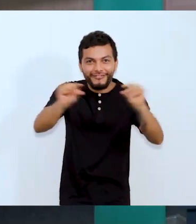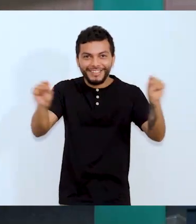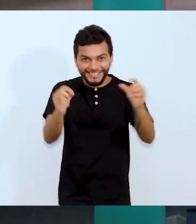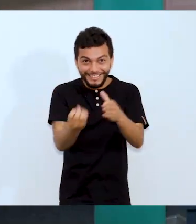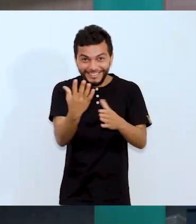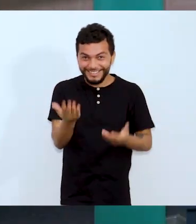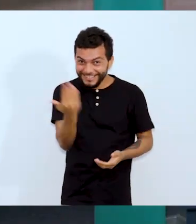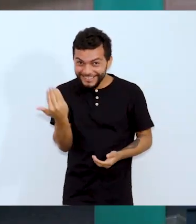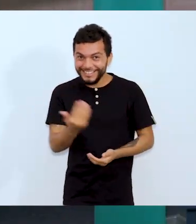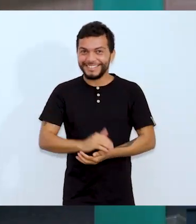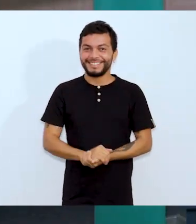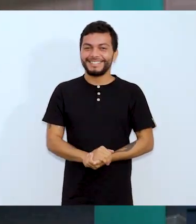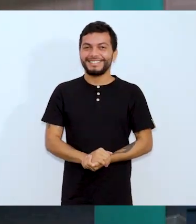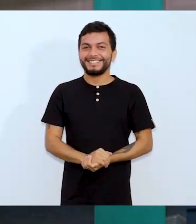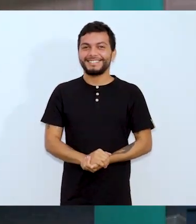Vamos lá.